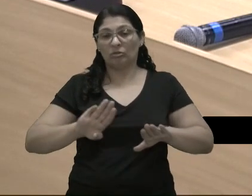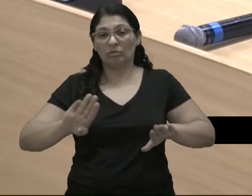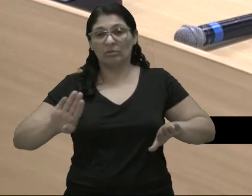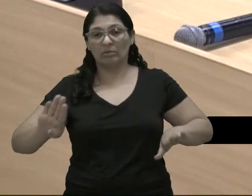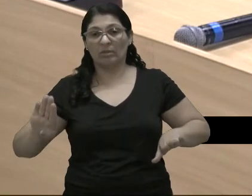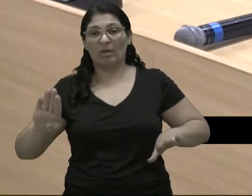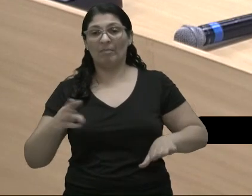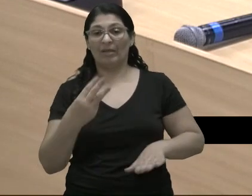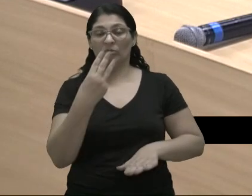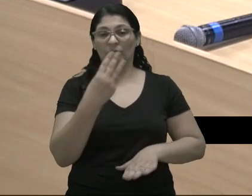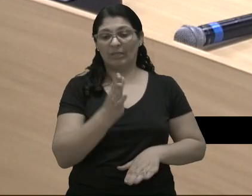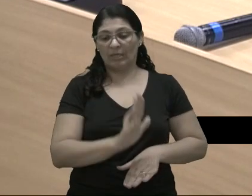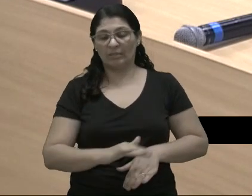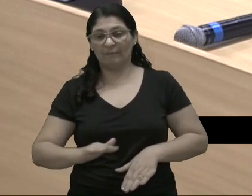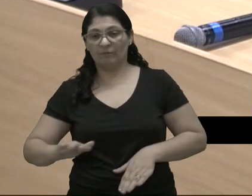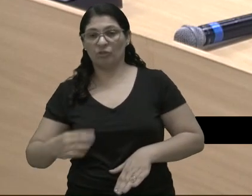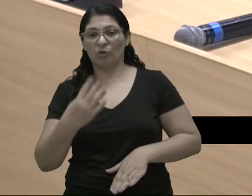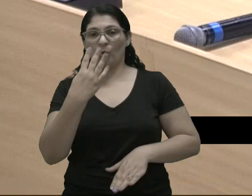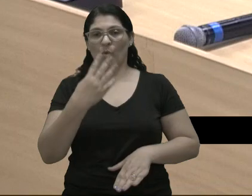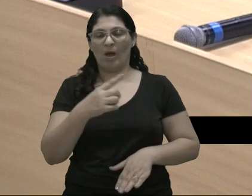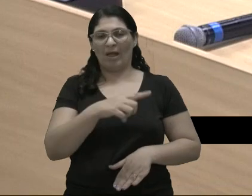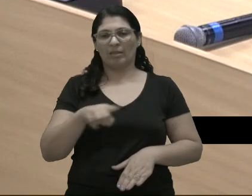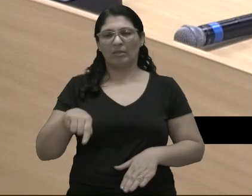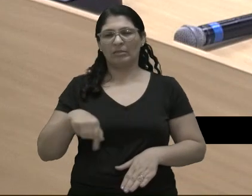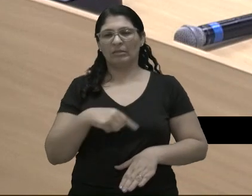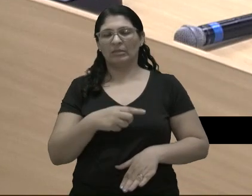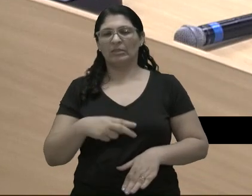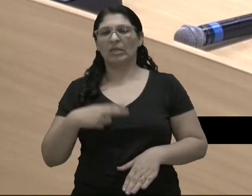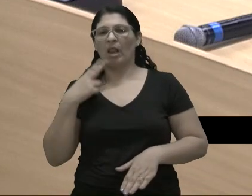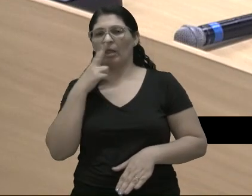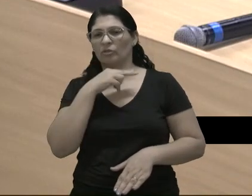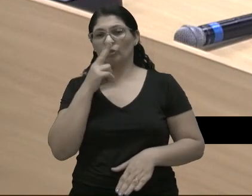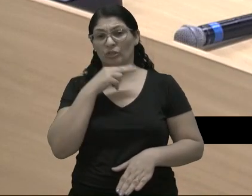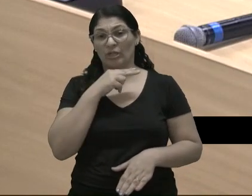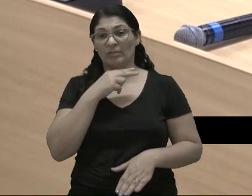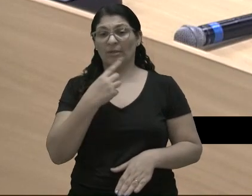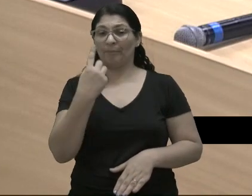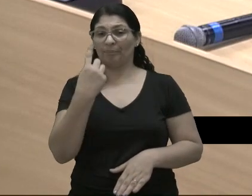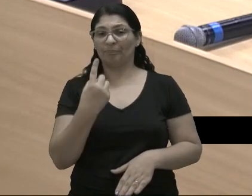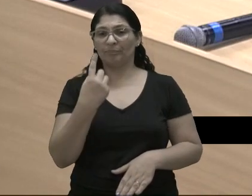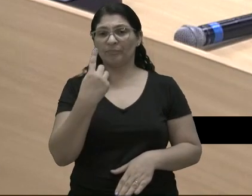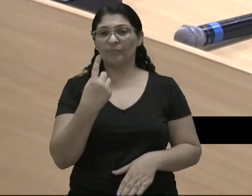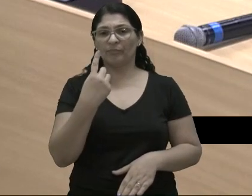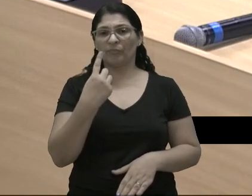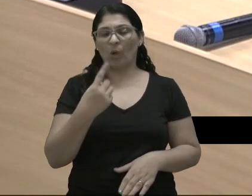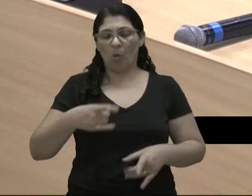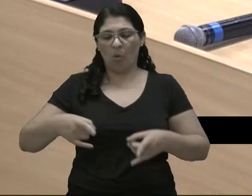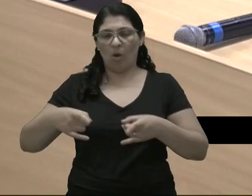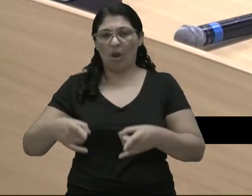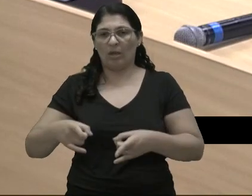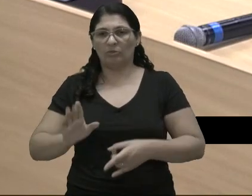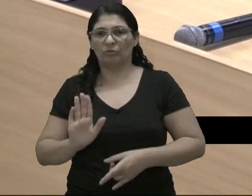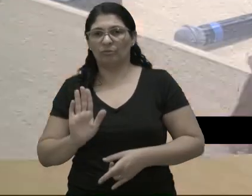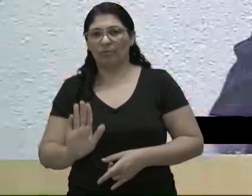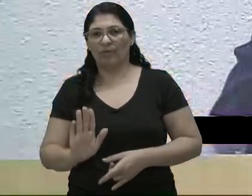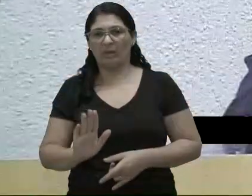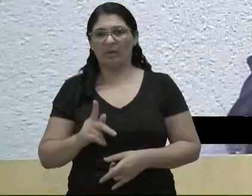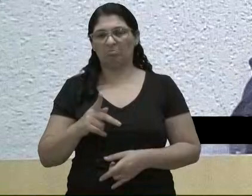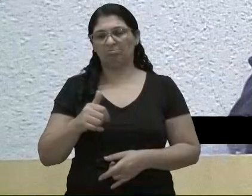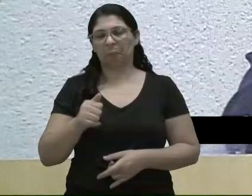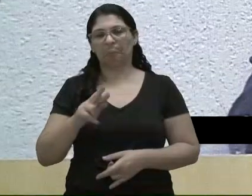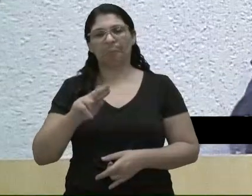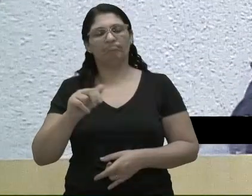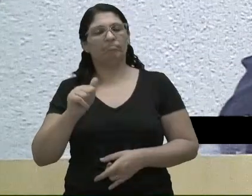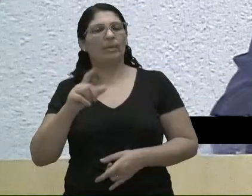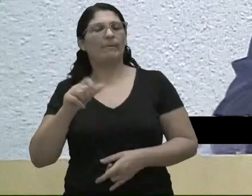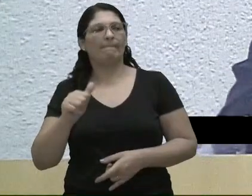e 4 na sala de emergência, sendo um deles que a gente fala que é o leito de parada. A senhora poderia